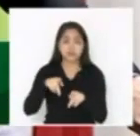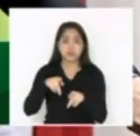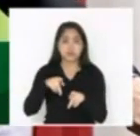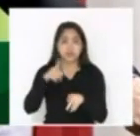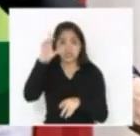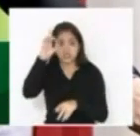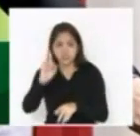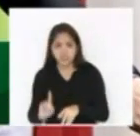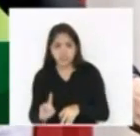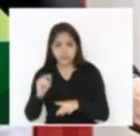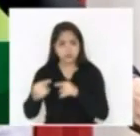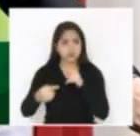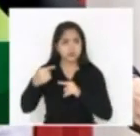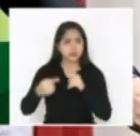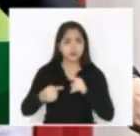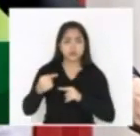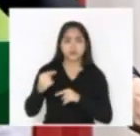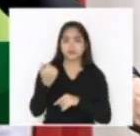de discutir,